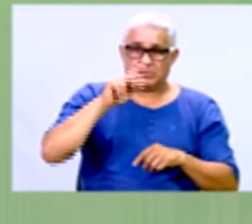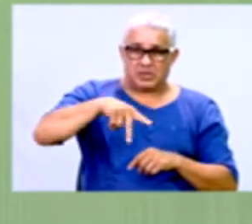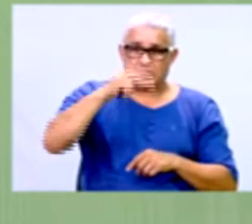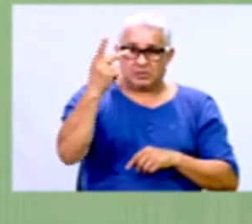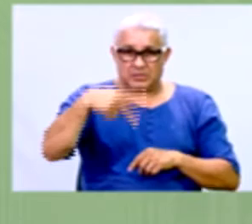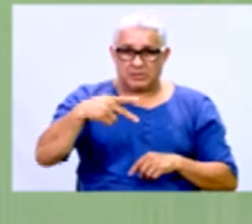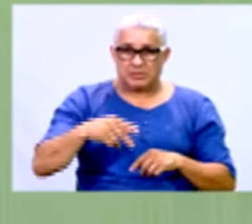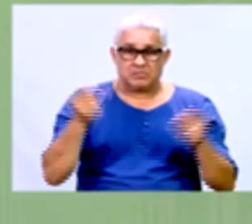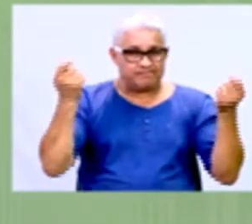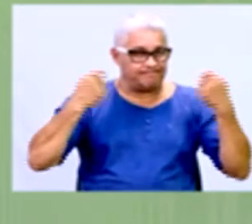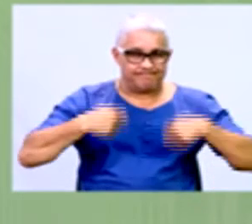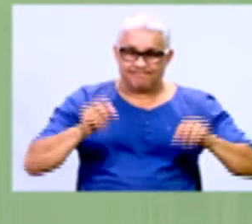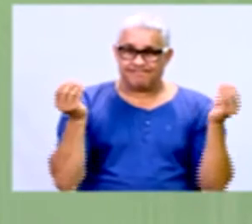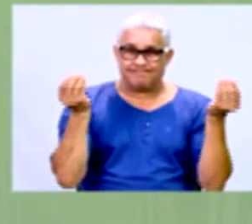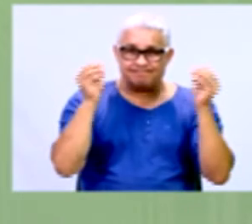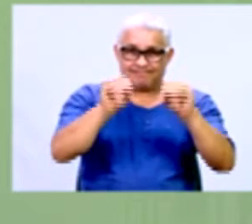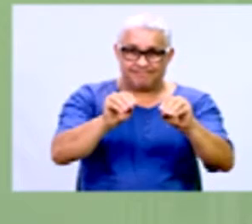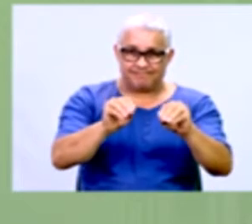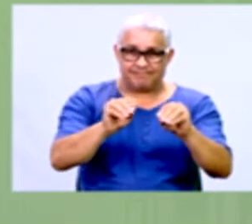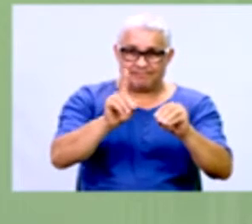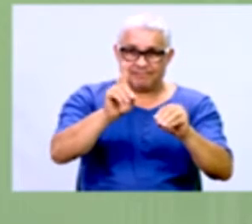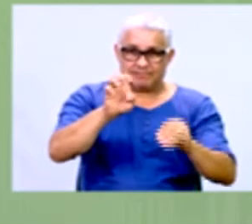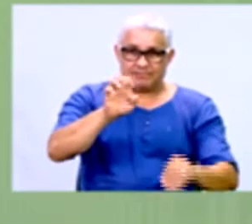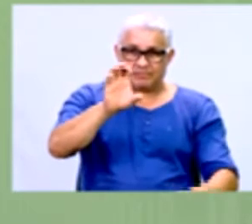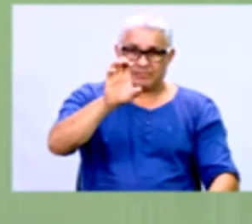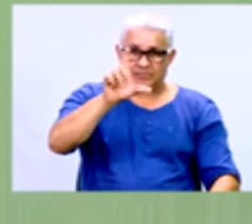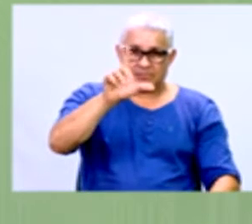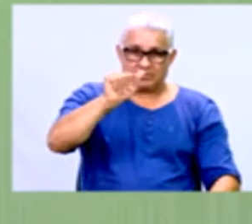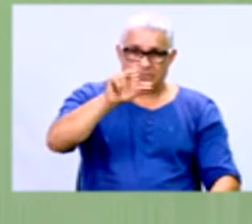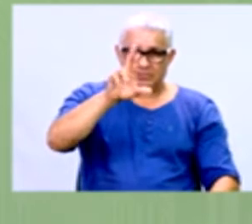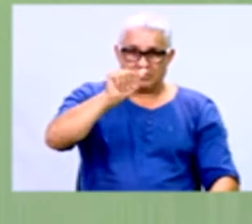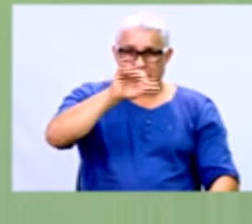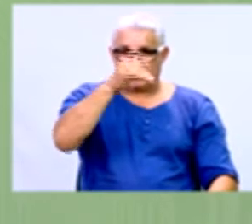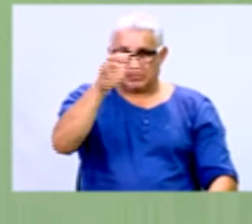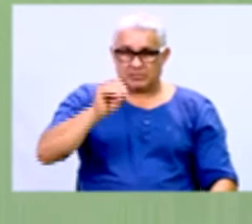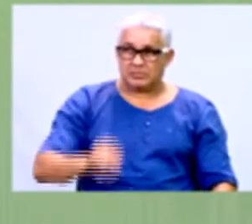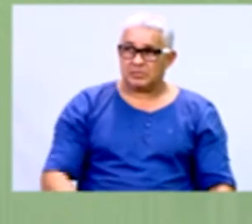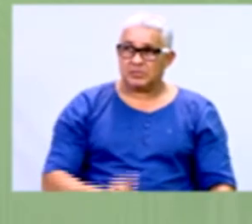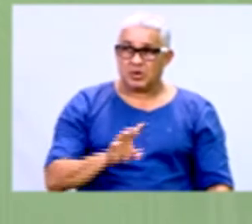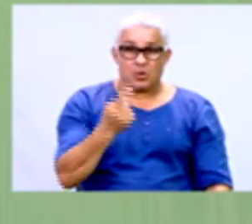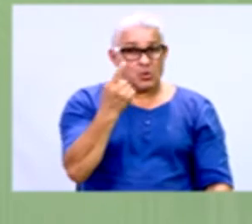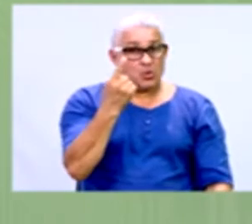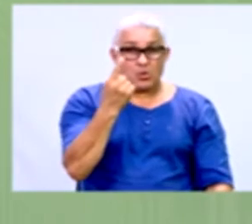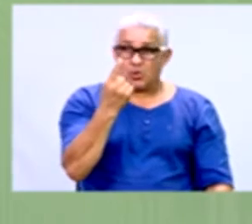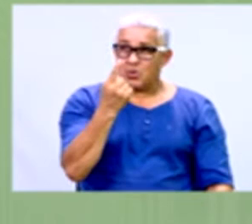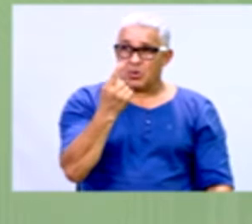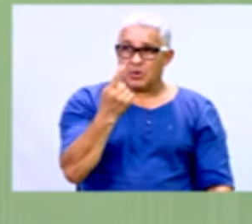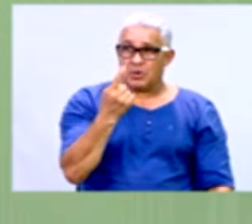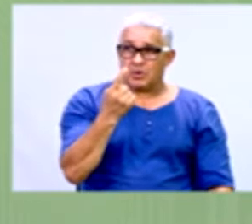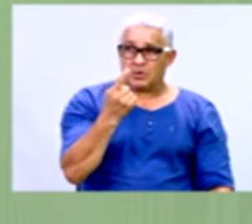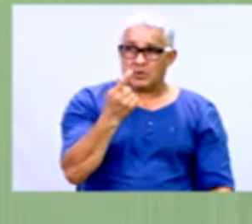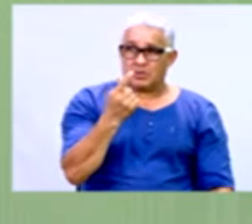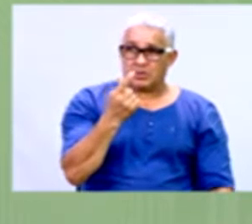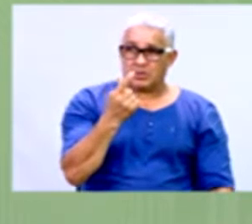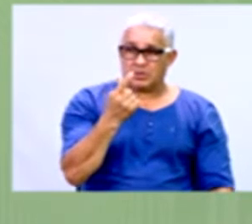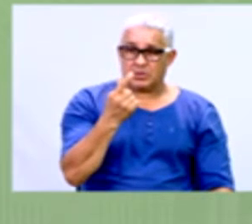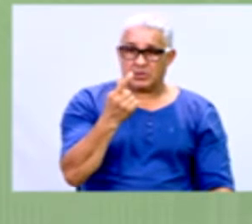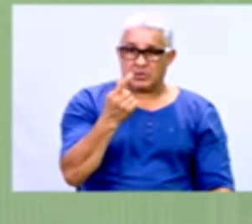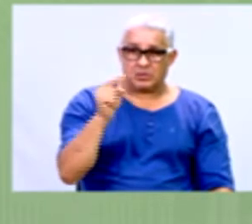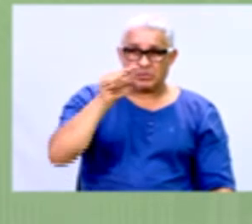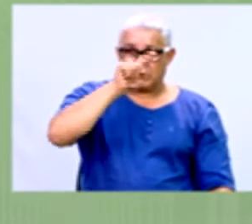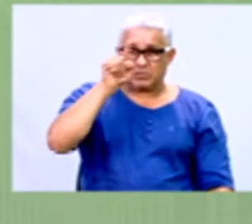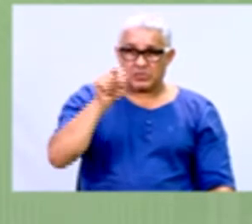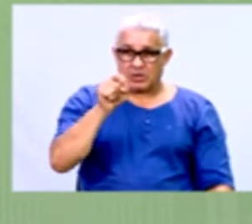galera, não é necessário fazer declarações HTML, basta isso aqui, ó. Tagzinhas PHP, que daí a gente